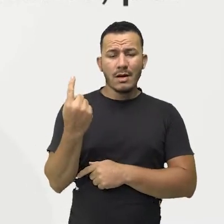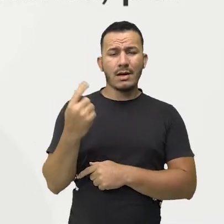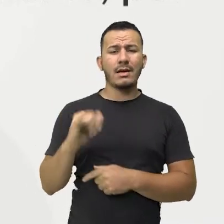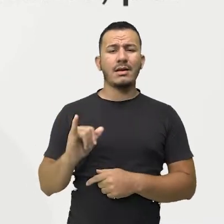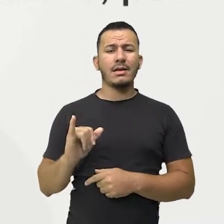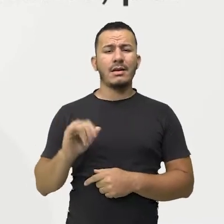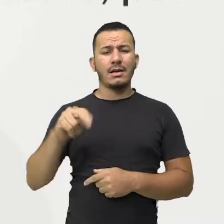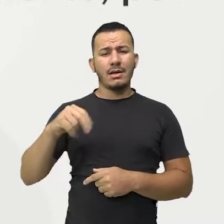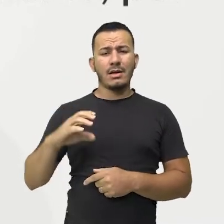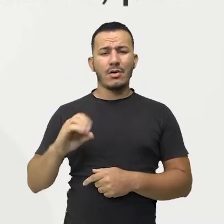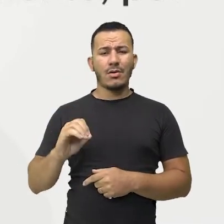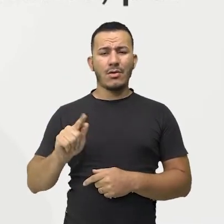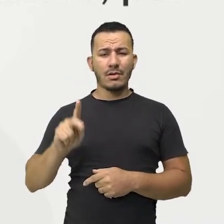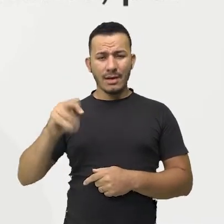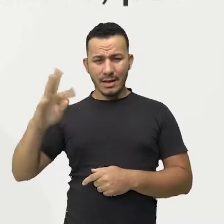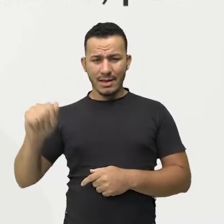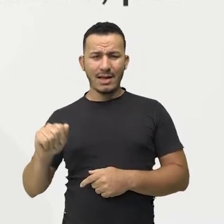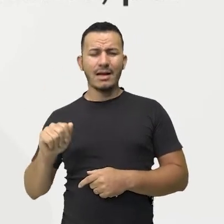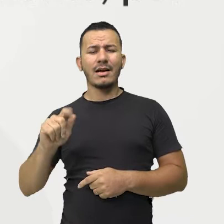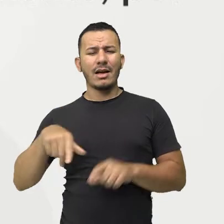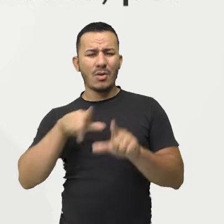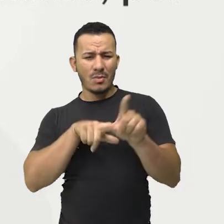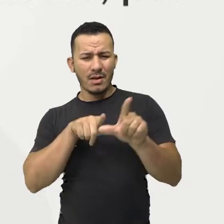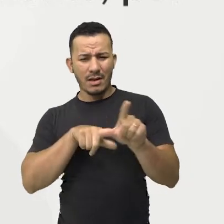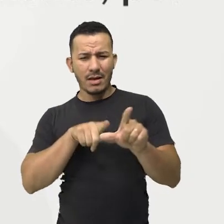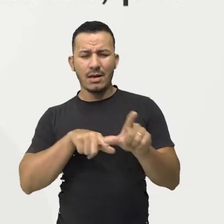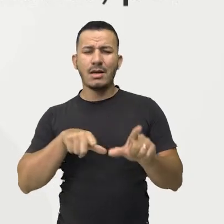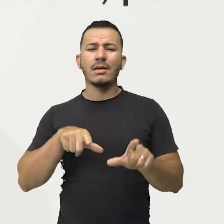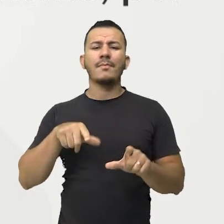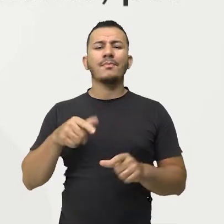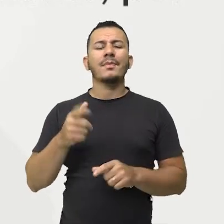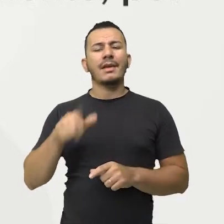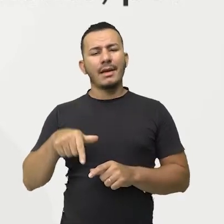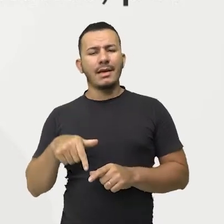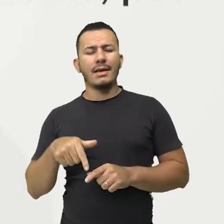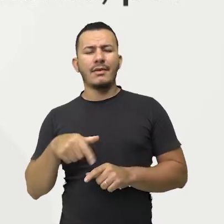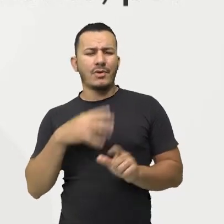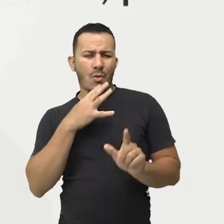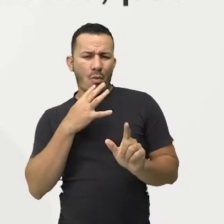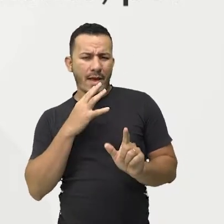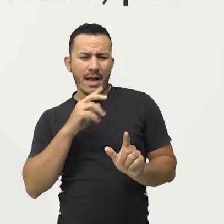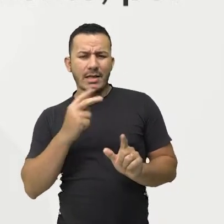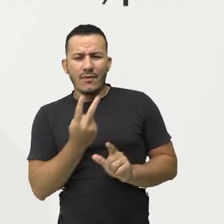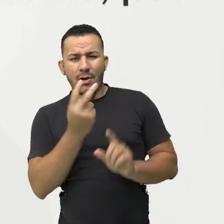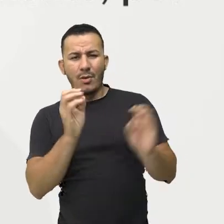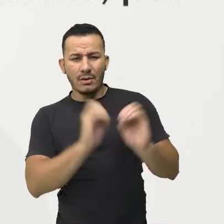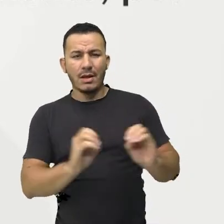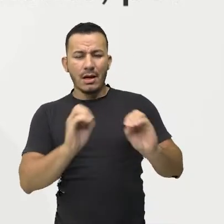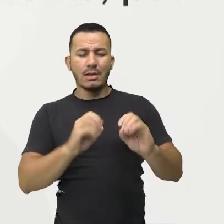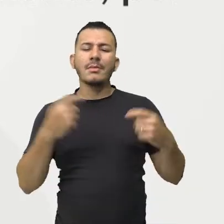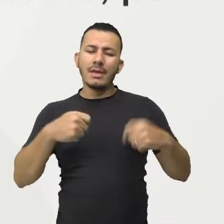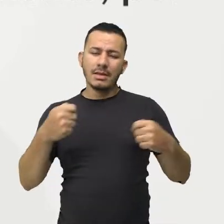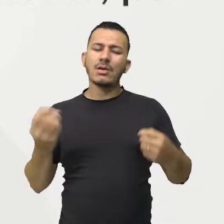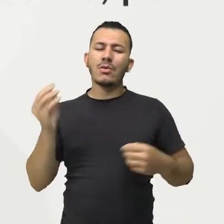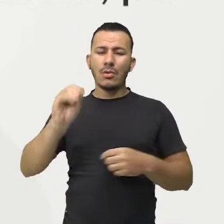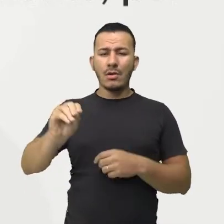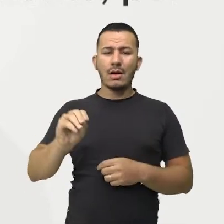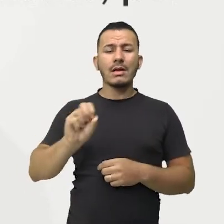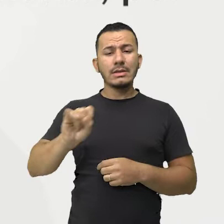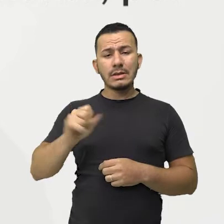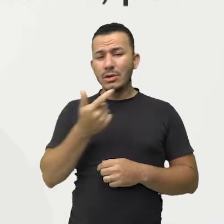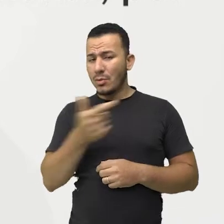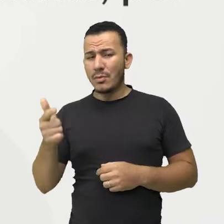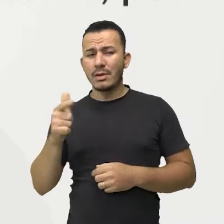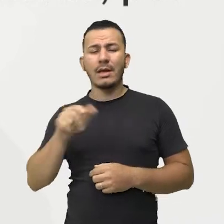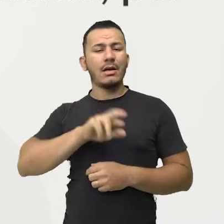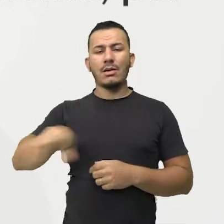ter na equação, porque se não tiver incógnita, se não tiver o termo desconhecido, não será uma equação. E quando falamos